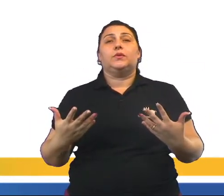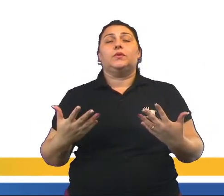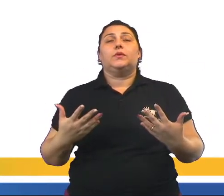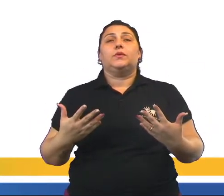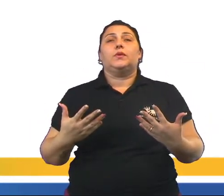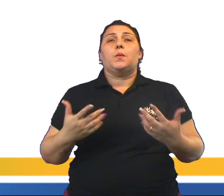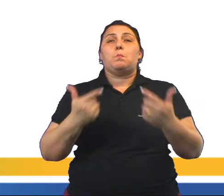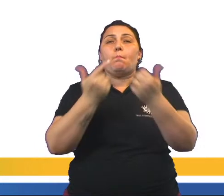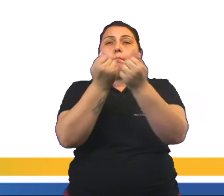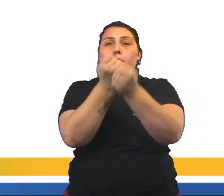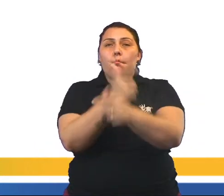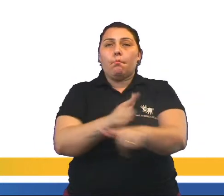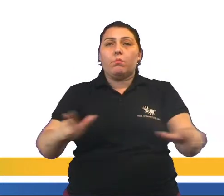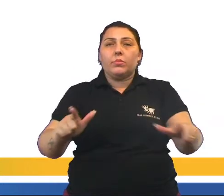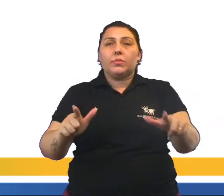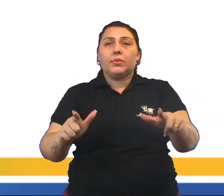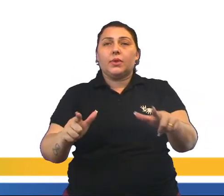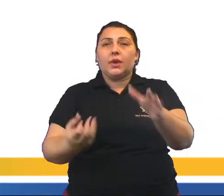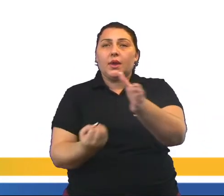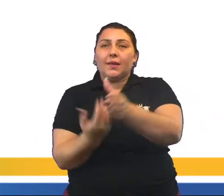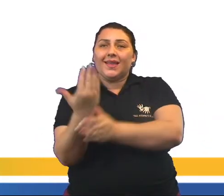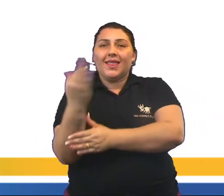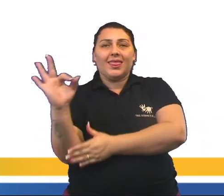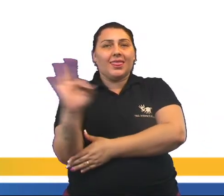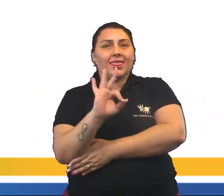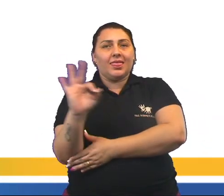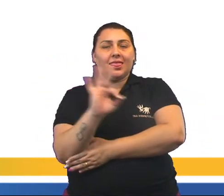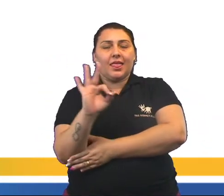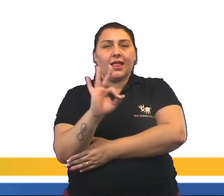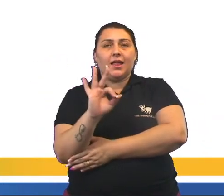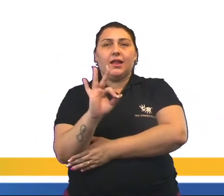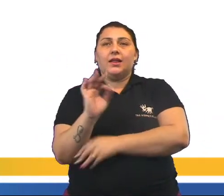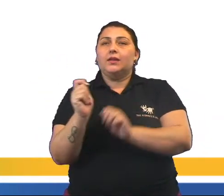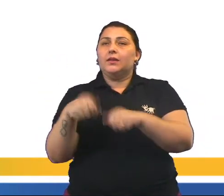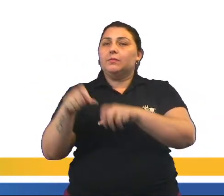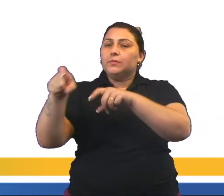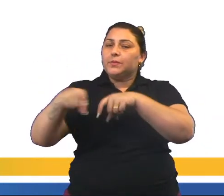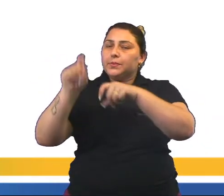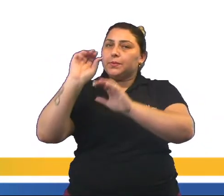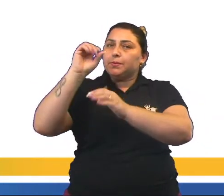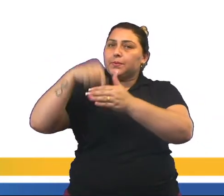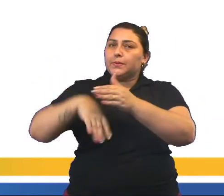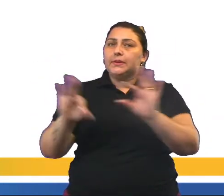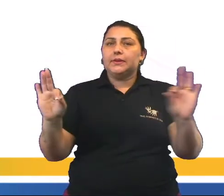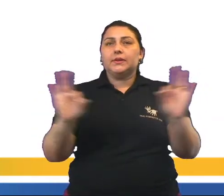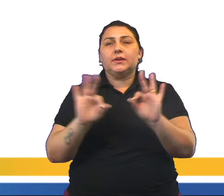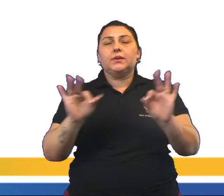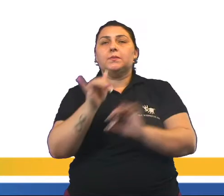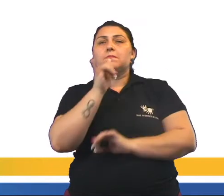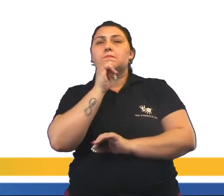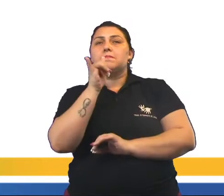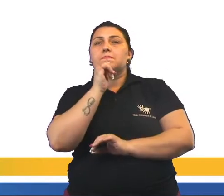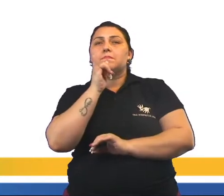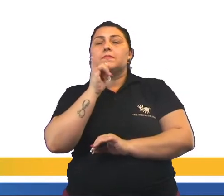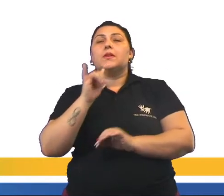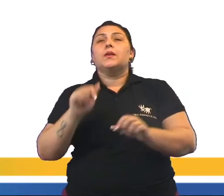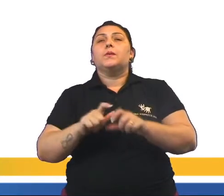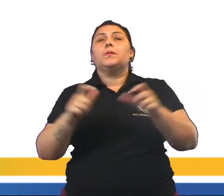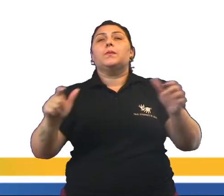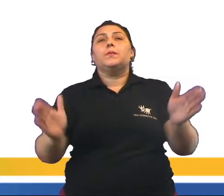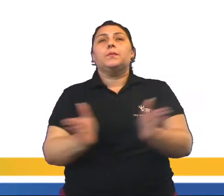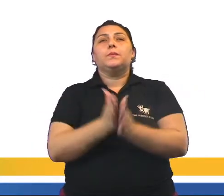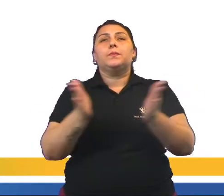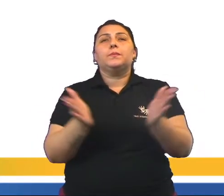vira deserto, não nasce mais nada. Então não serve mais para o aproveitamento da agricultura, por exemplo. Então é o aumento da pobreza